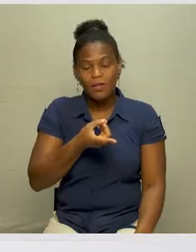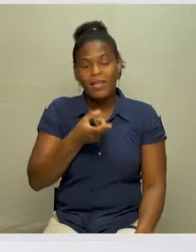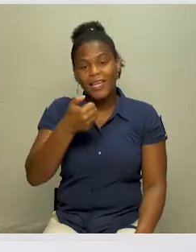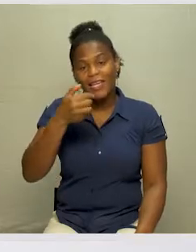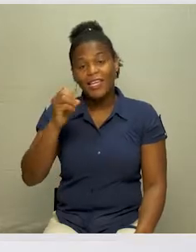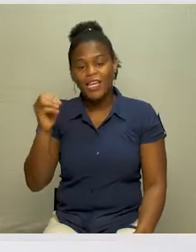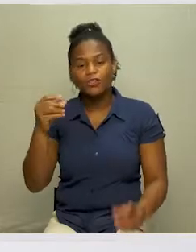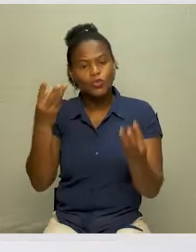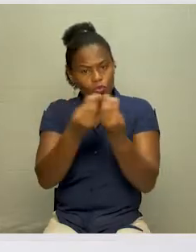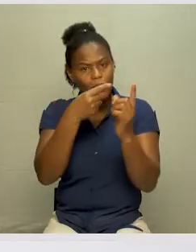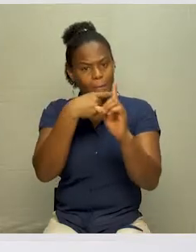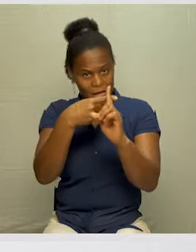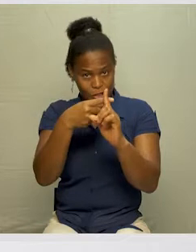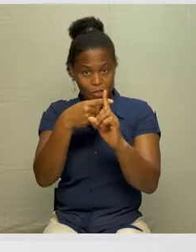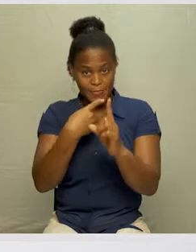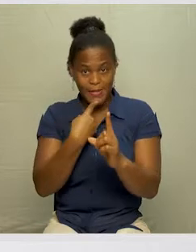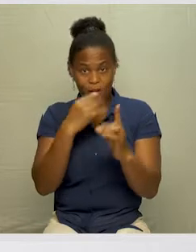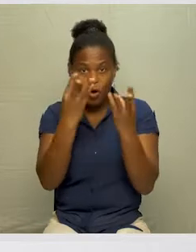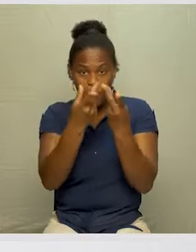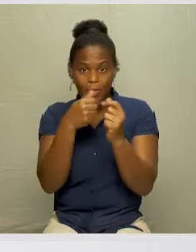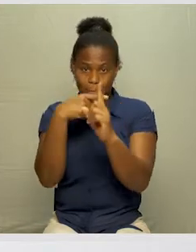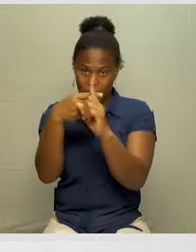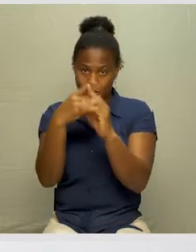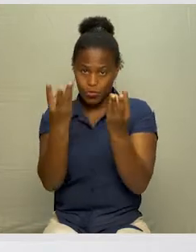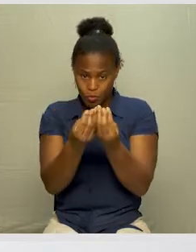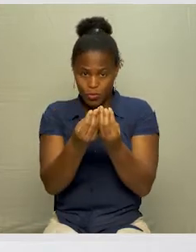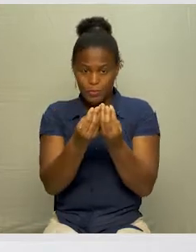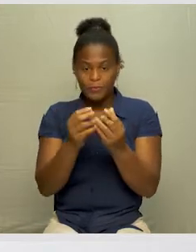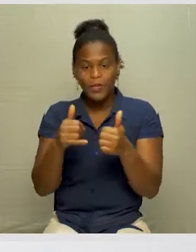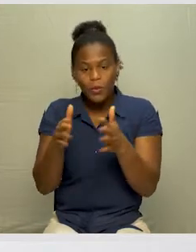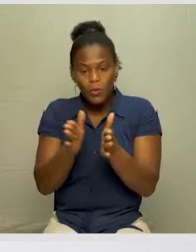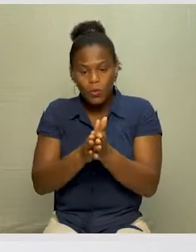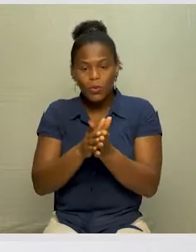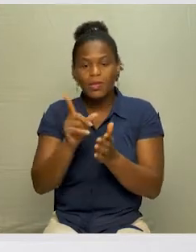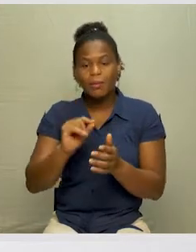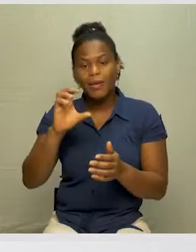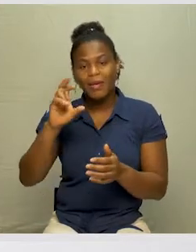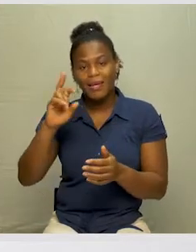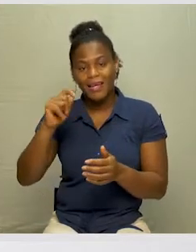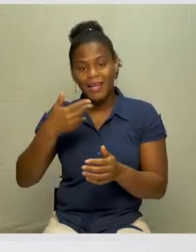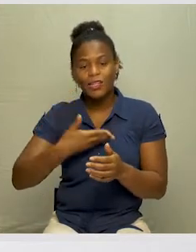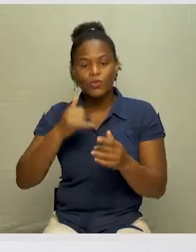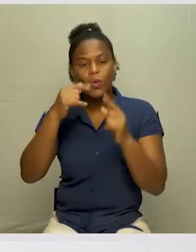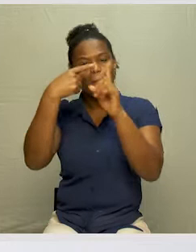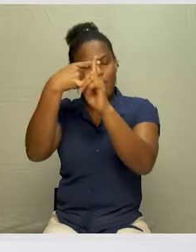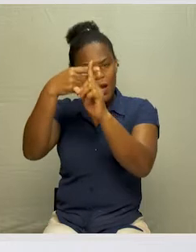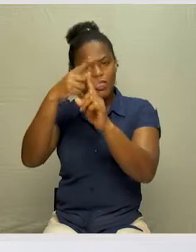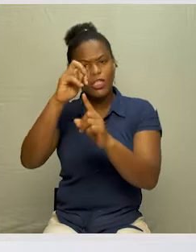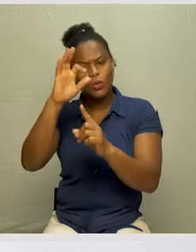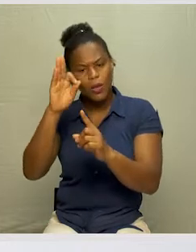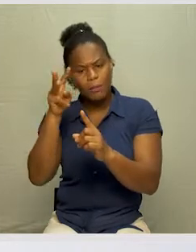79.500. Vamos somar também todos os créditos de todas as balanças. Fazendo o somatório, quanto é que vai